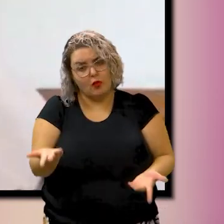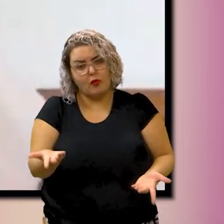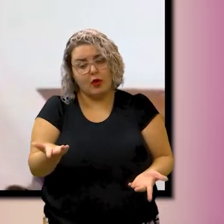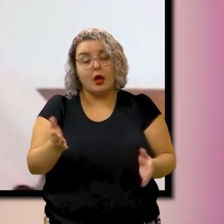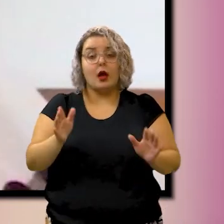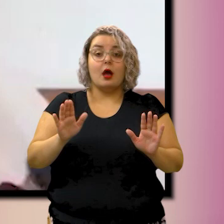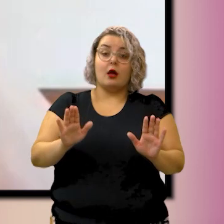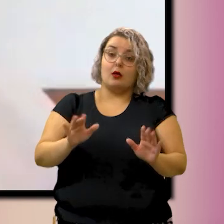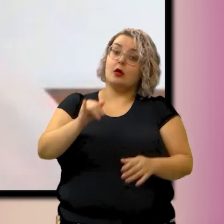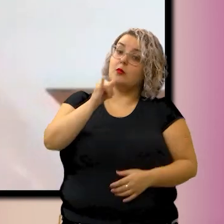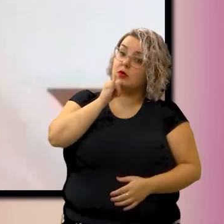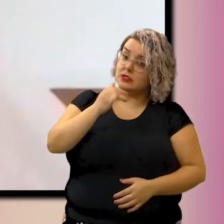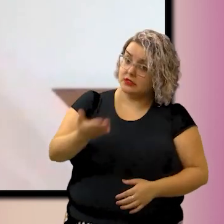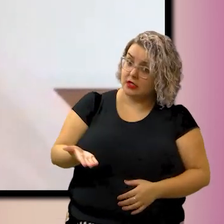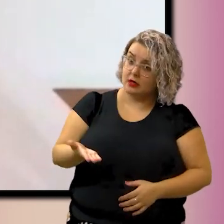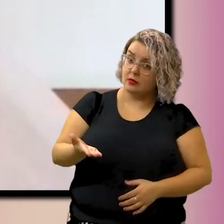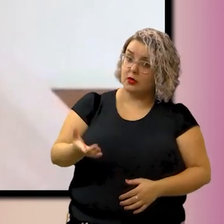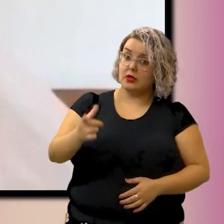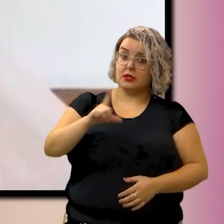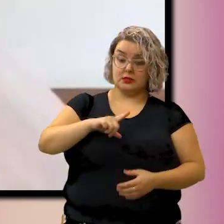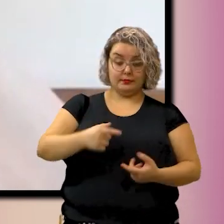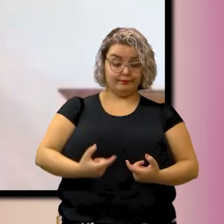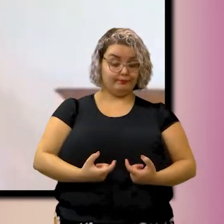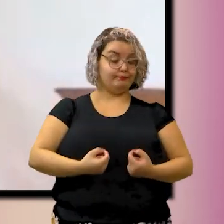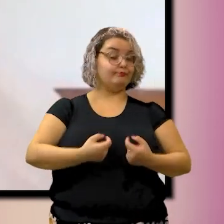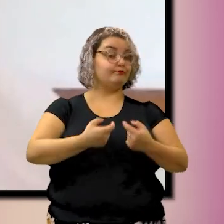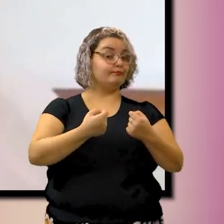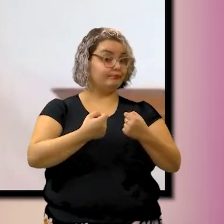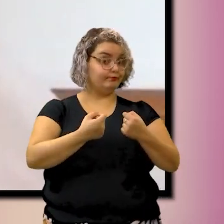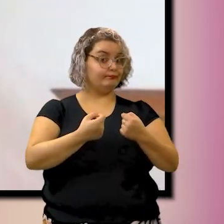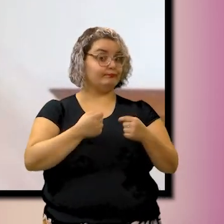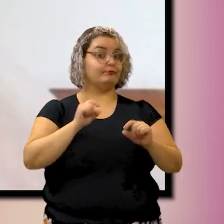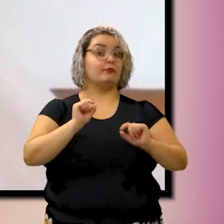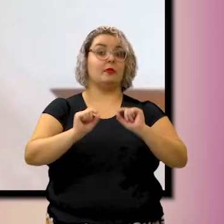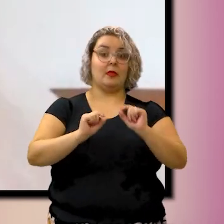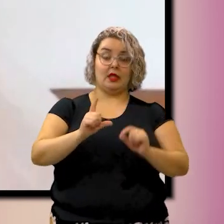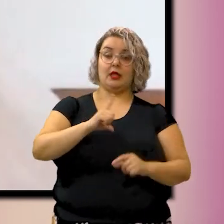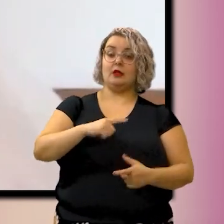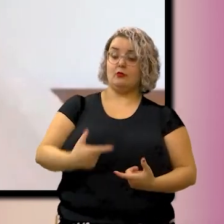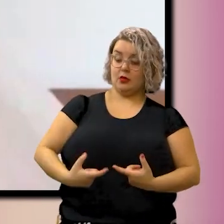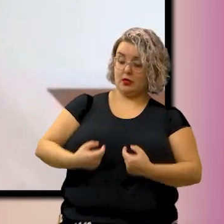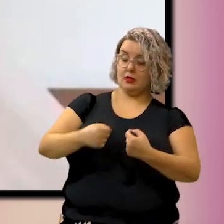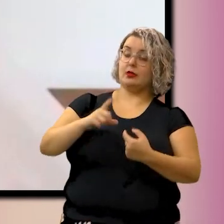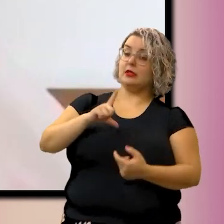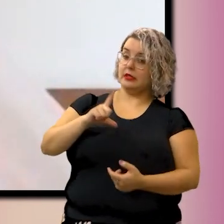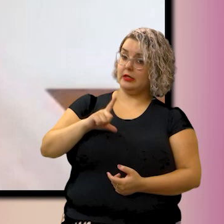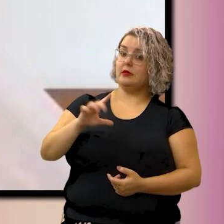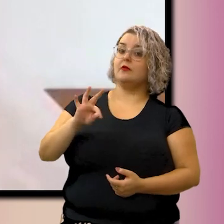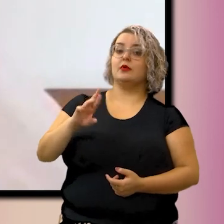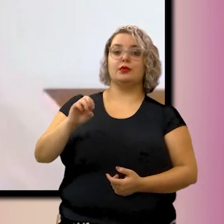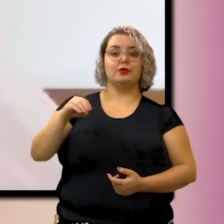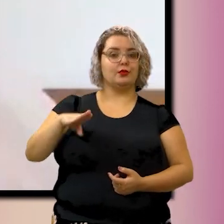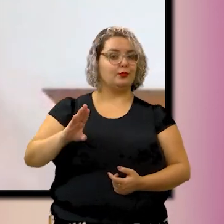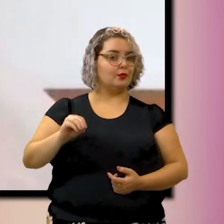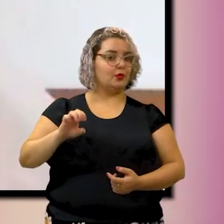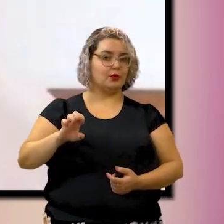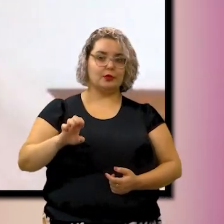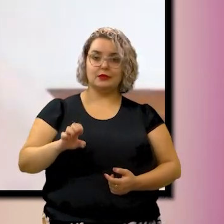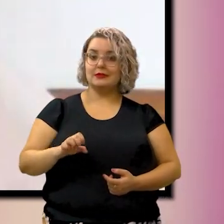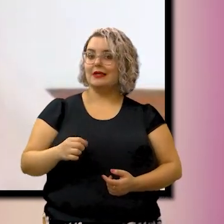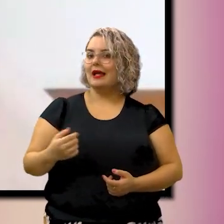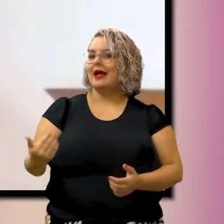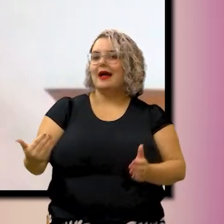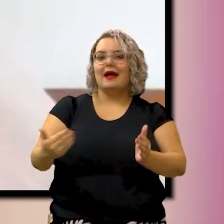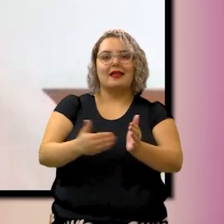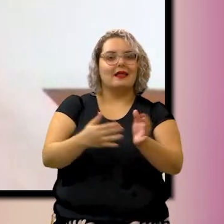você ter de novo, né? Agora, por exemplo, quem tem um câncer, quem tem câncer e teve trombose, enquanto